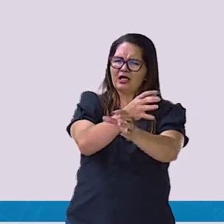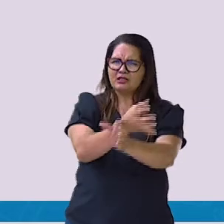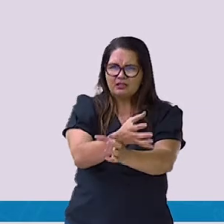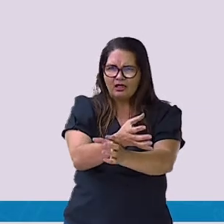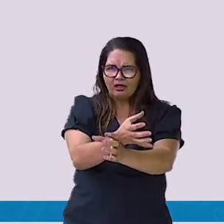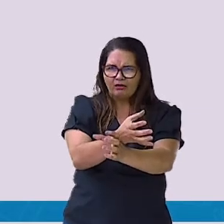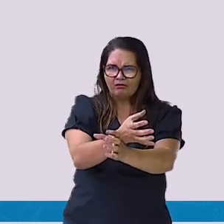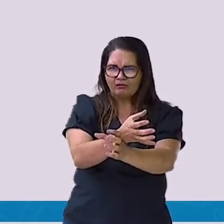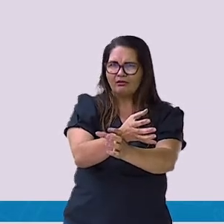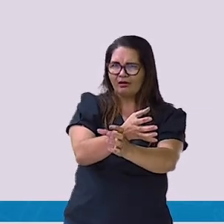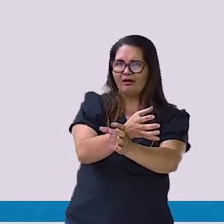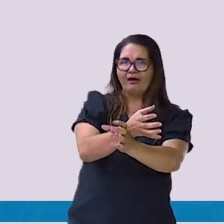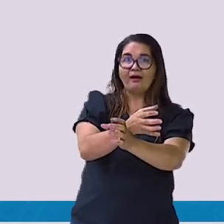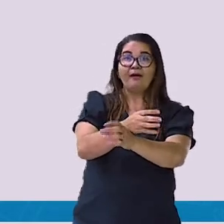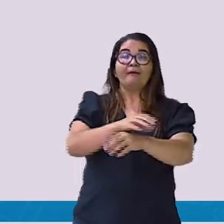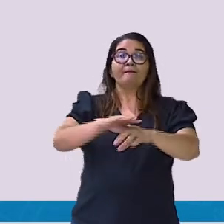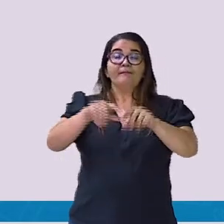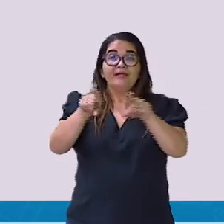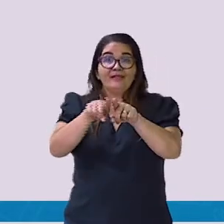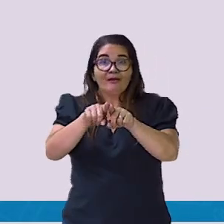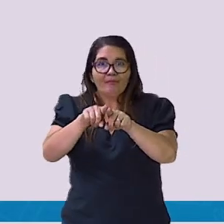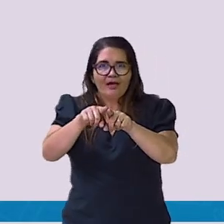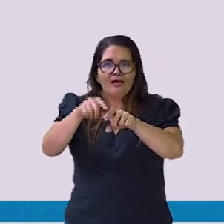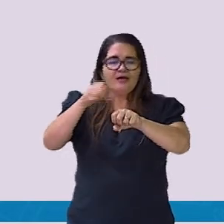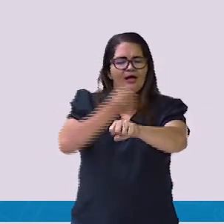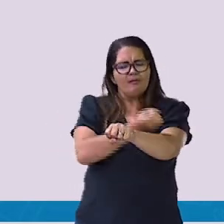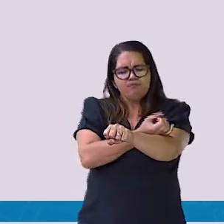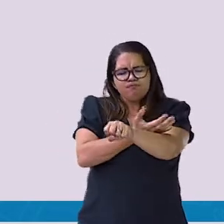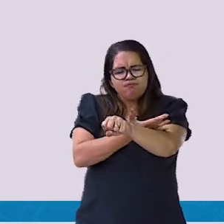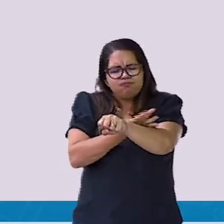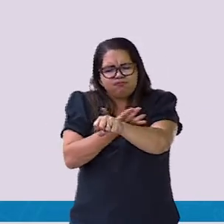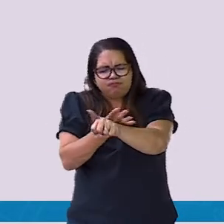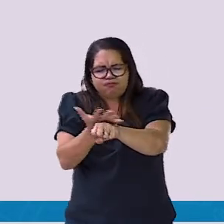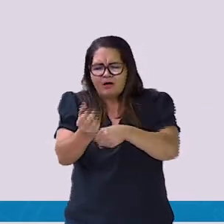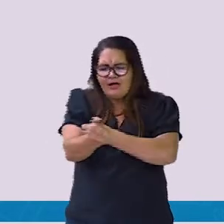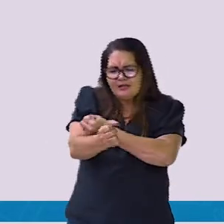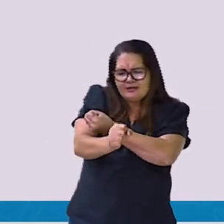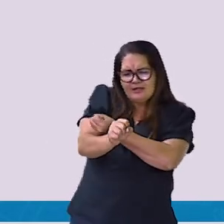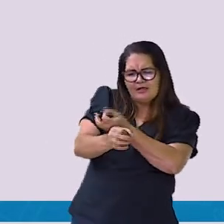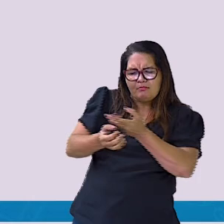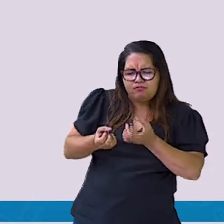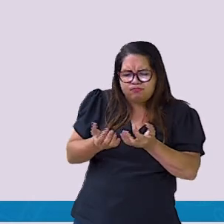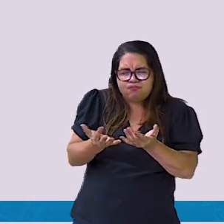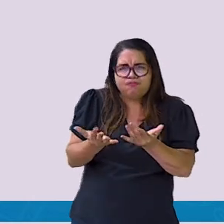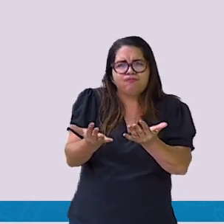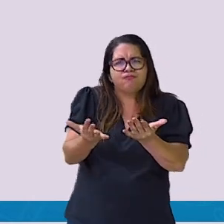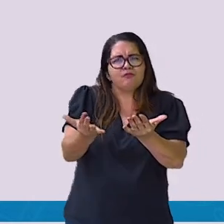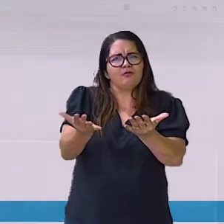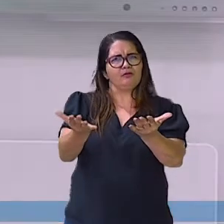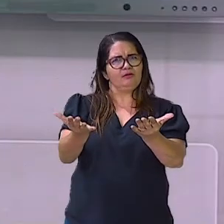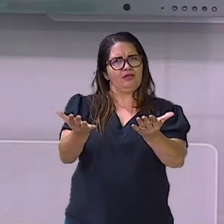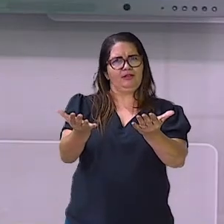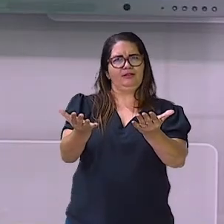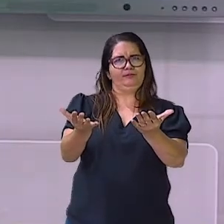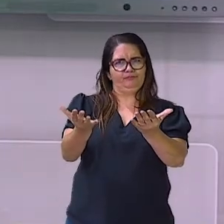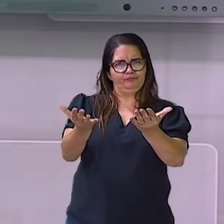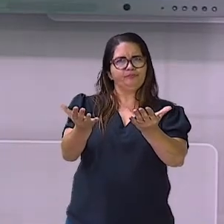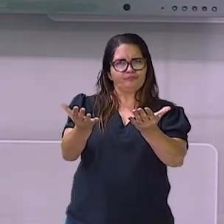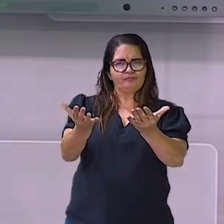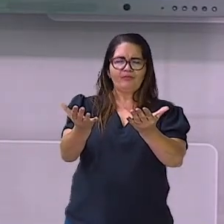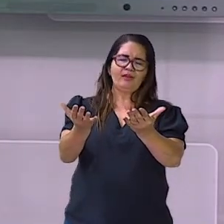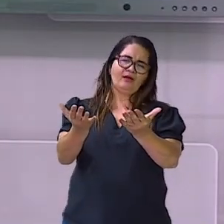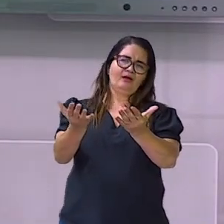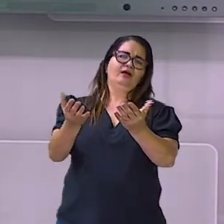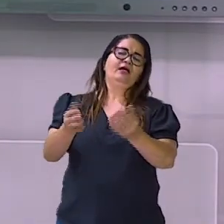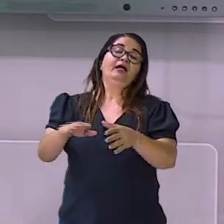tem deserto ali. Mas o clima semiárido do Brasil tem uma importância